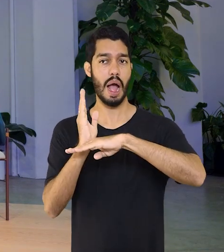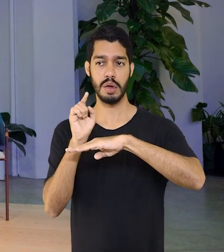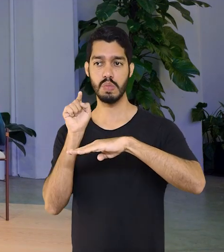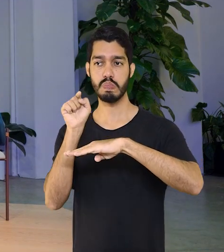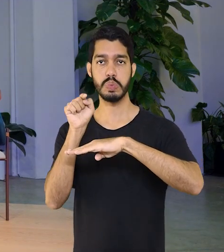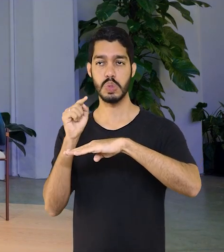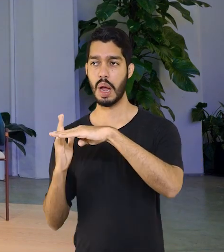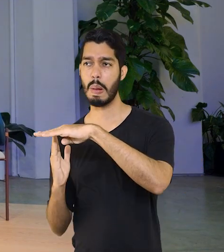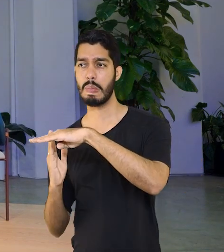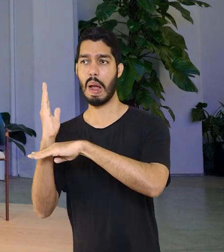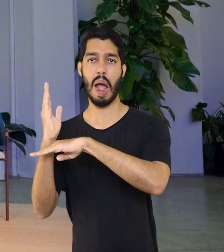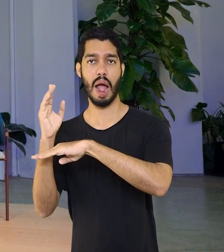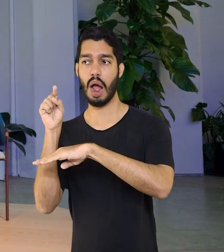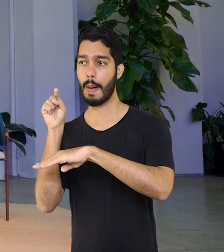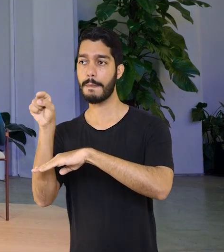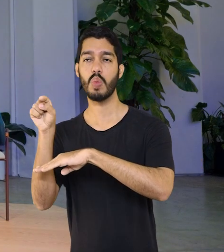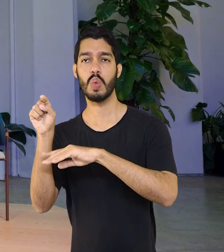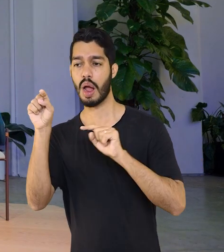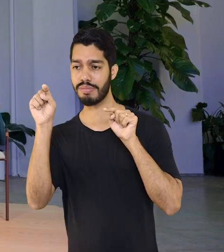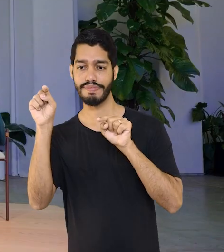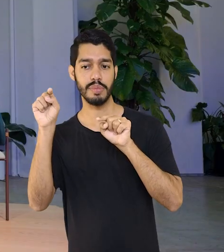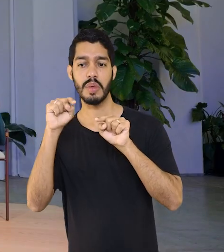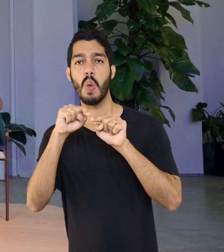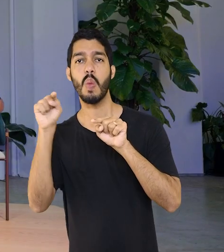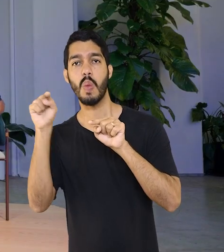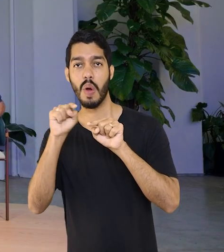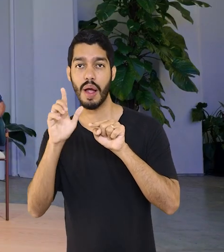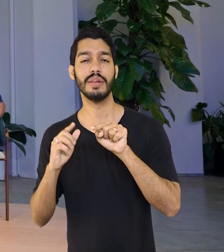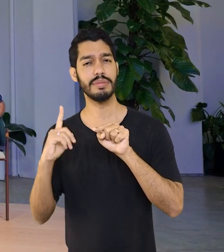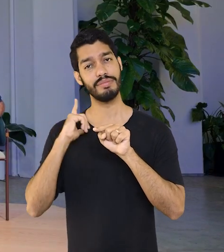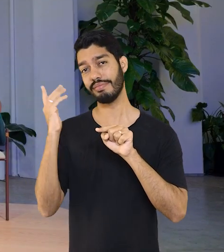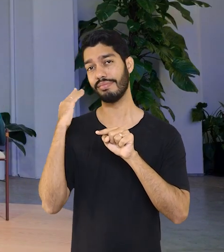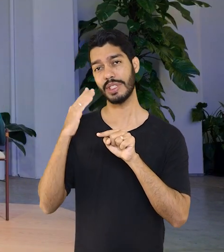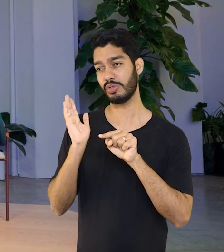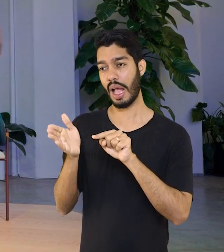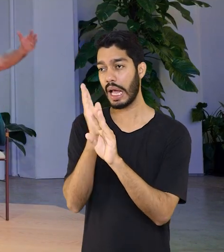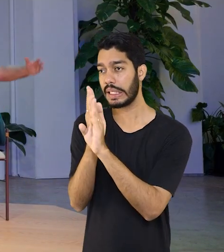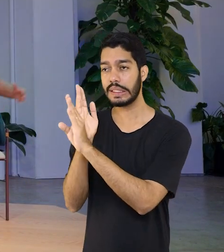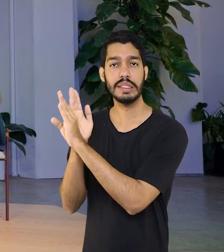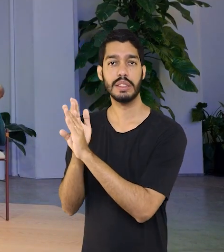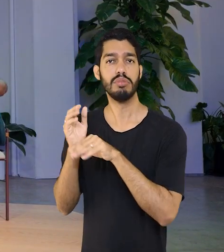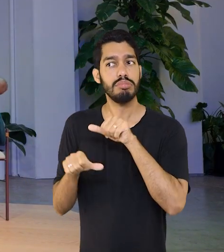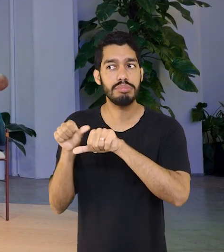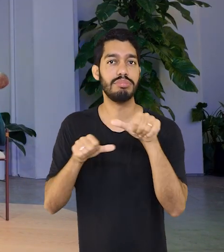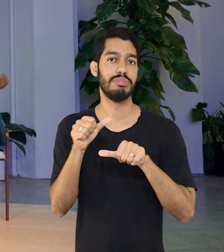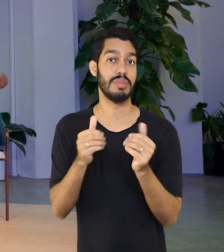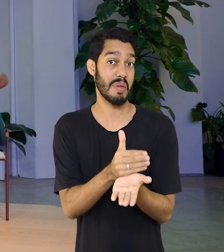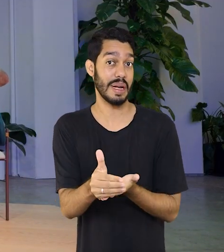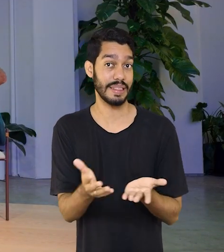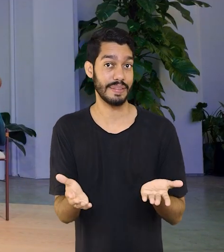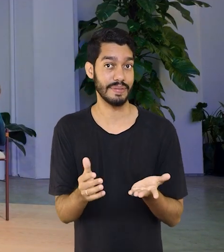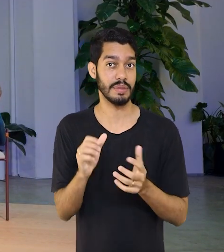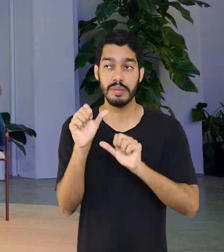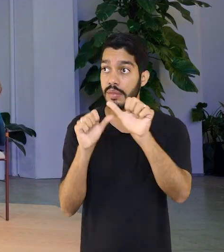os corais. Na hora que os corais deixam de existir como existem hoje, começa a mudar tudo. E na medida